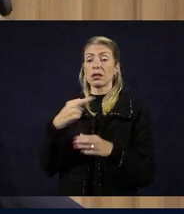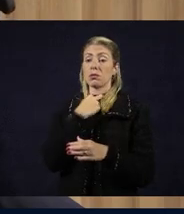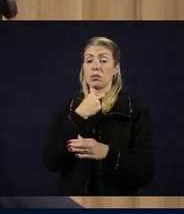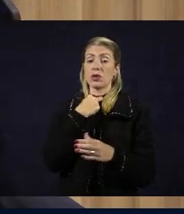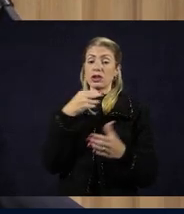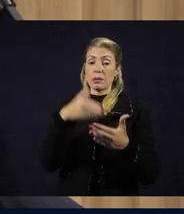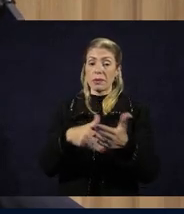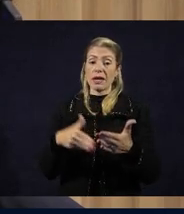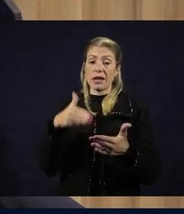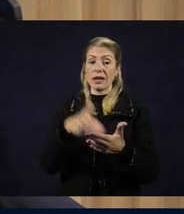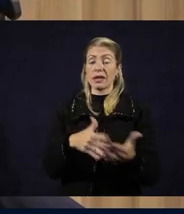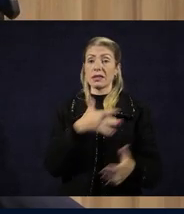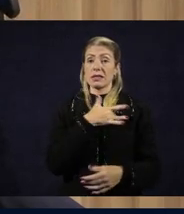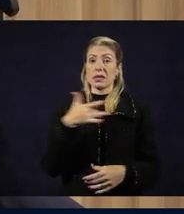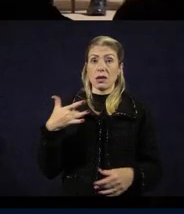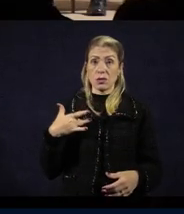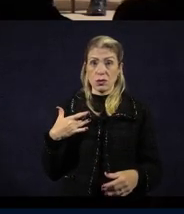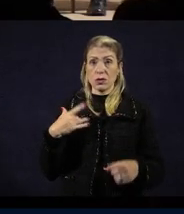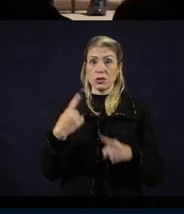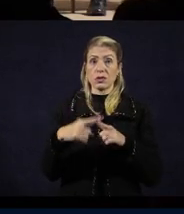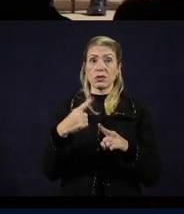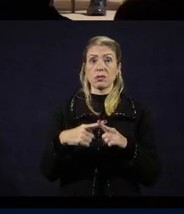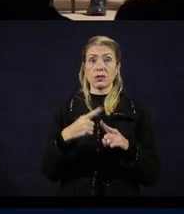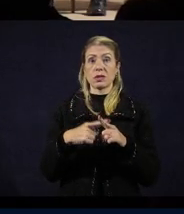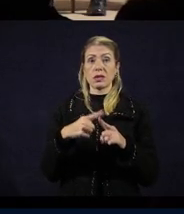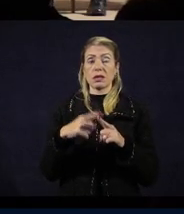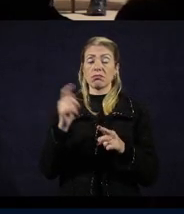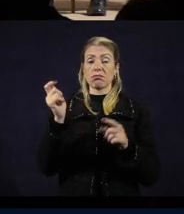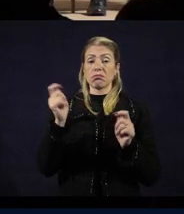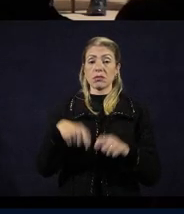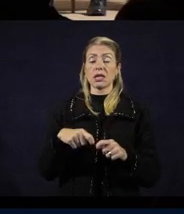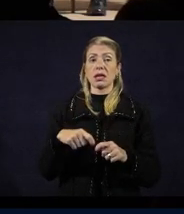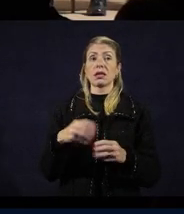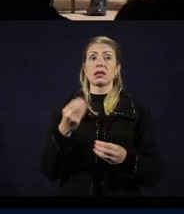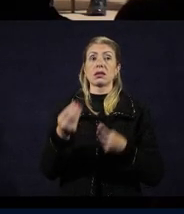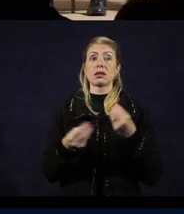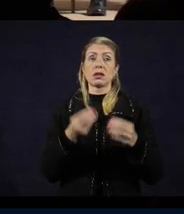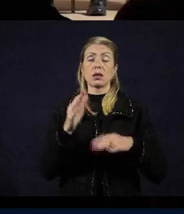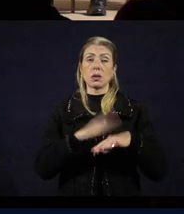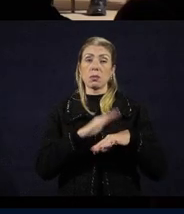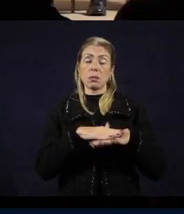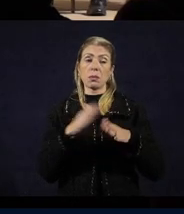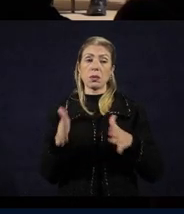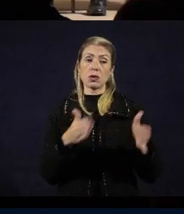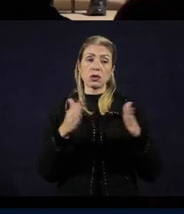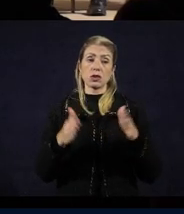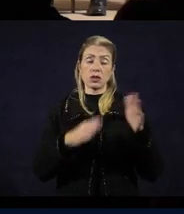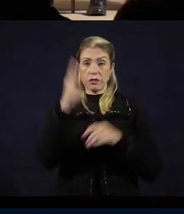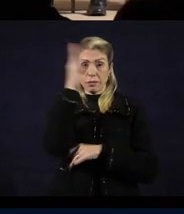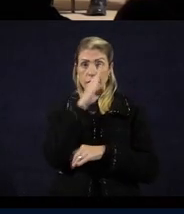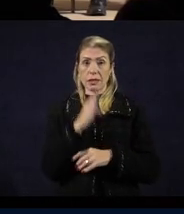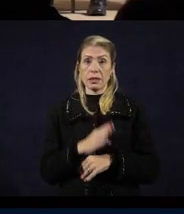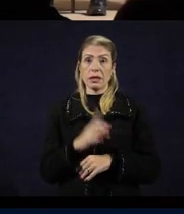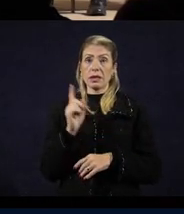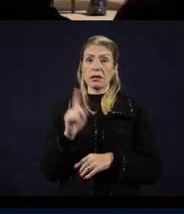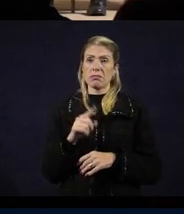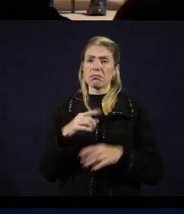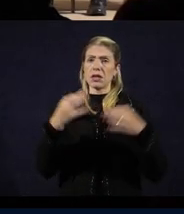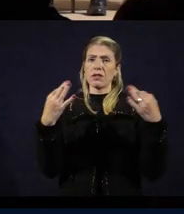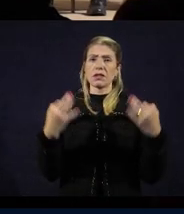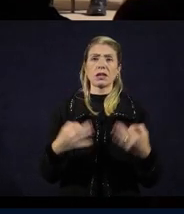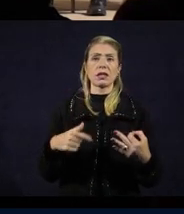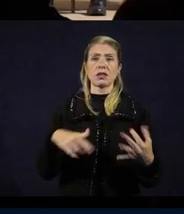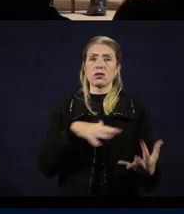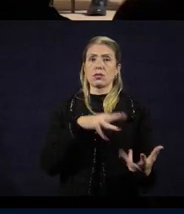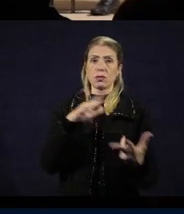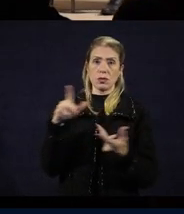sanitárias para tolir a capacidade produtiva brasileira que é uma das mais eficientes no mundo só queria complementar